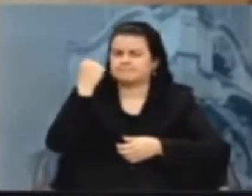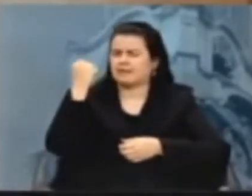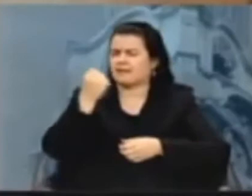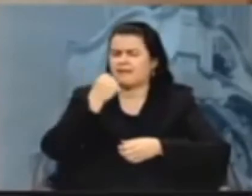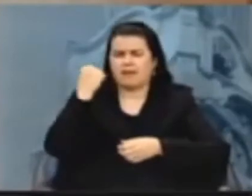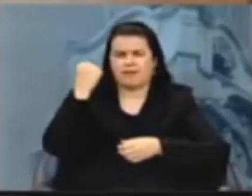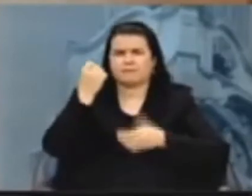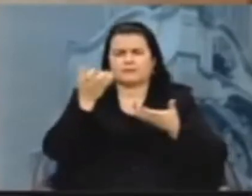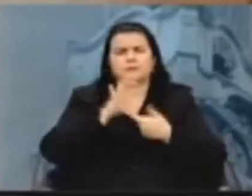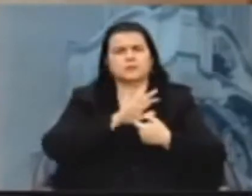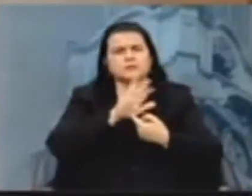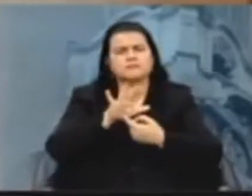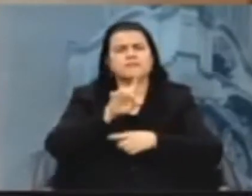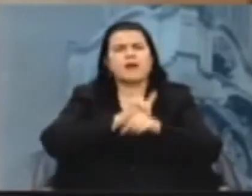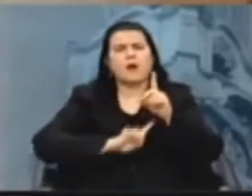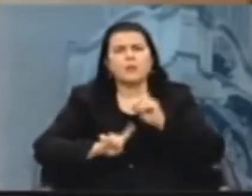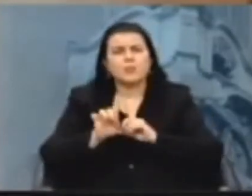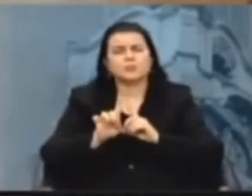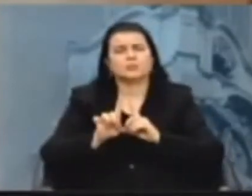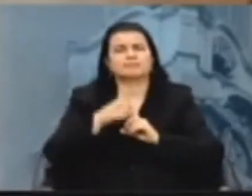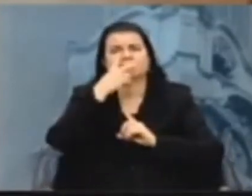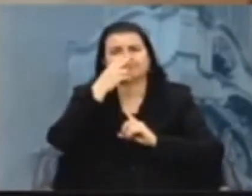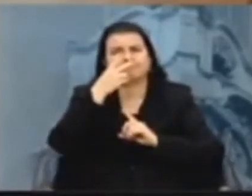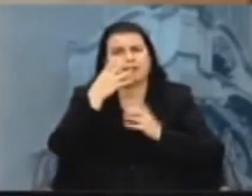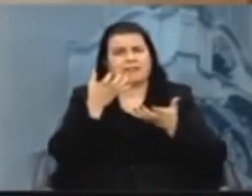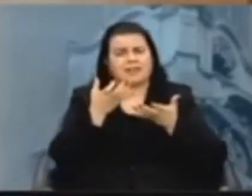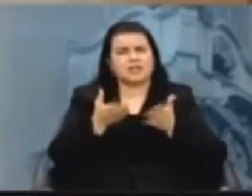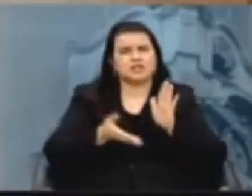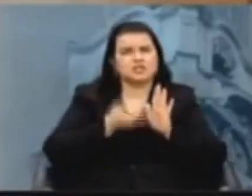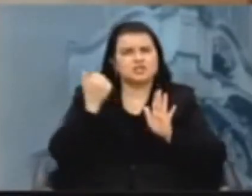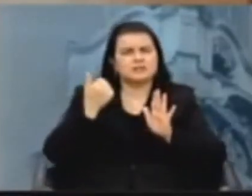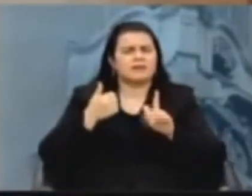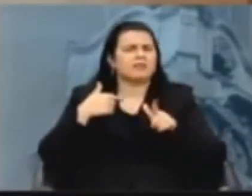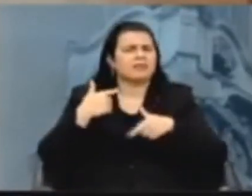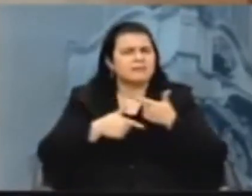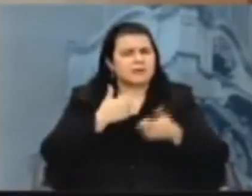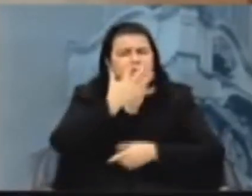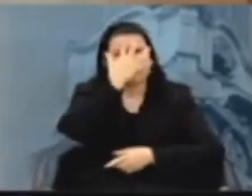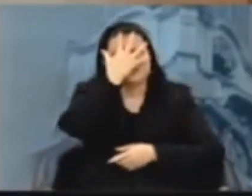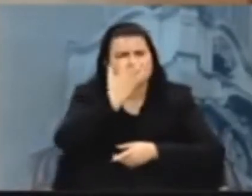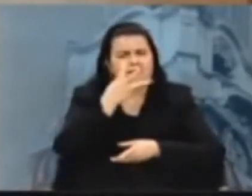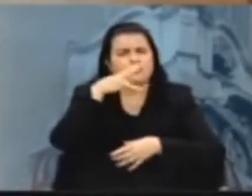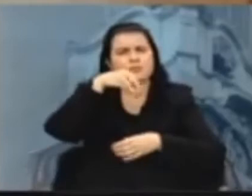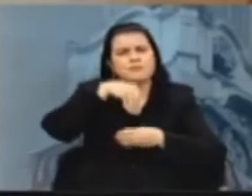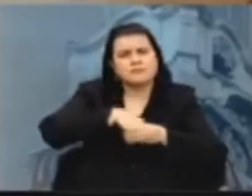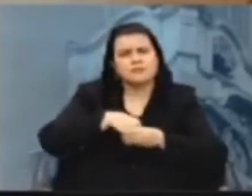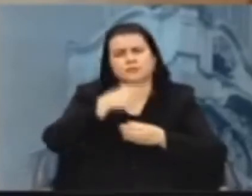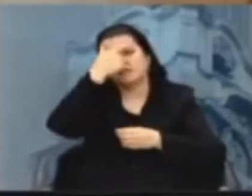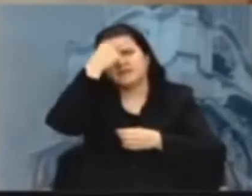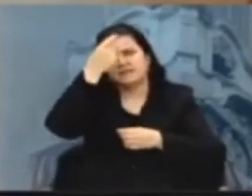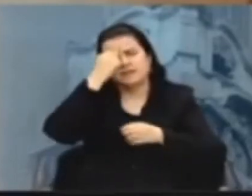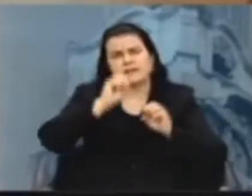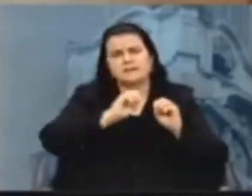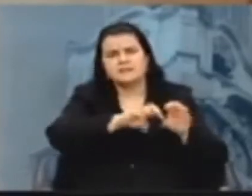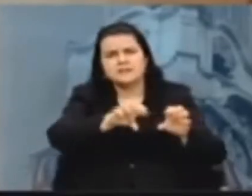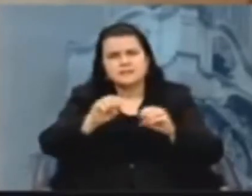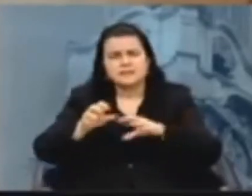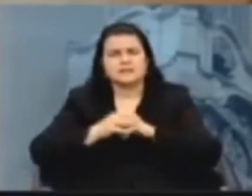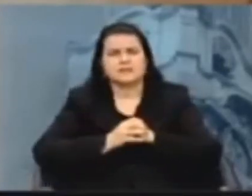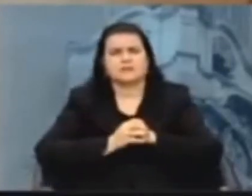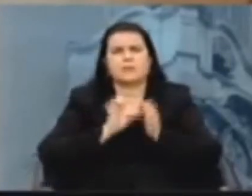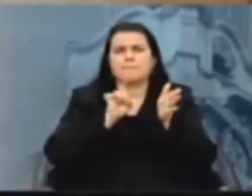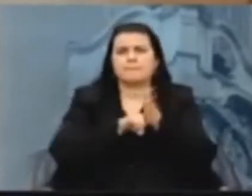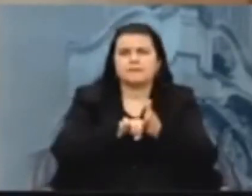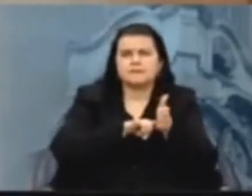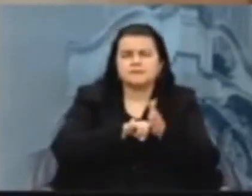tentando desconstruir um trabalho sério que a universidade vem desenvolvendo na área do ensino, da pesquisa e